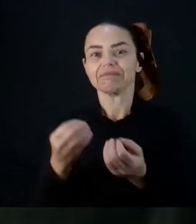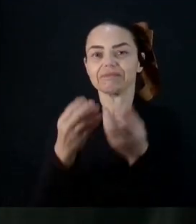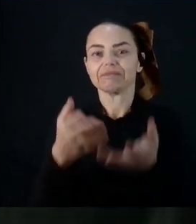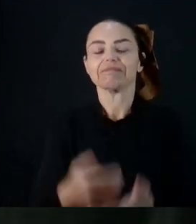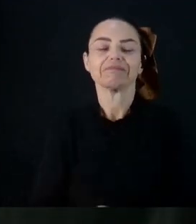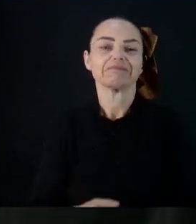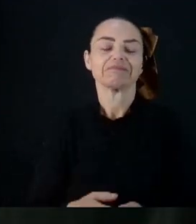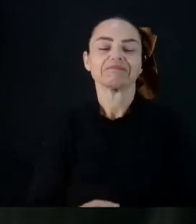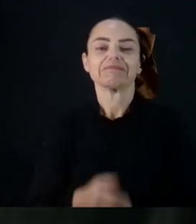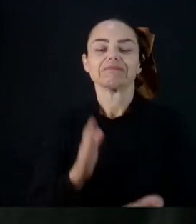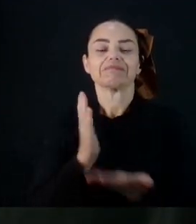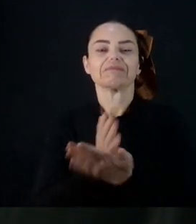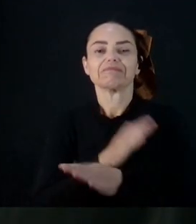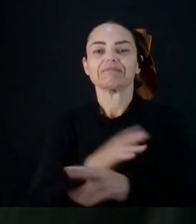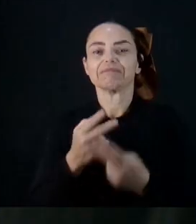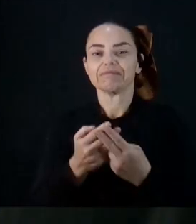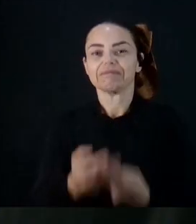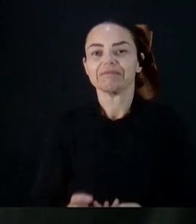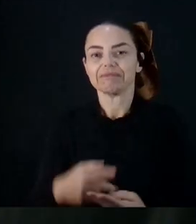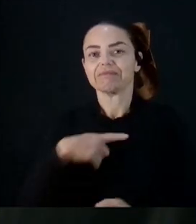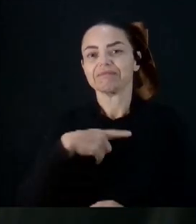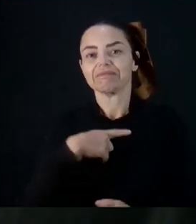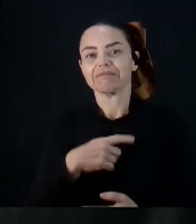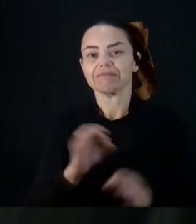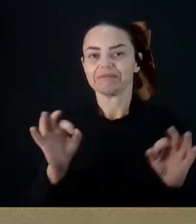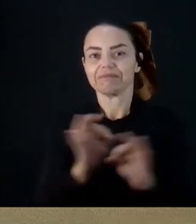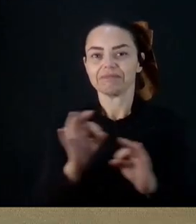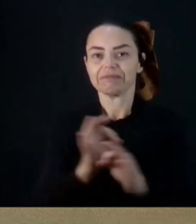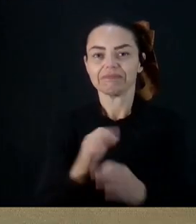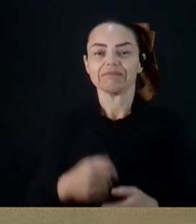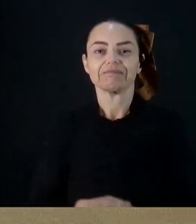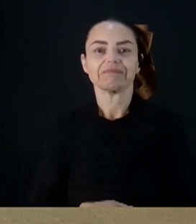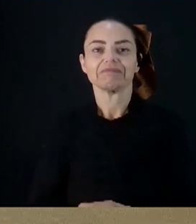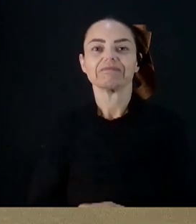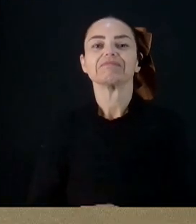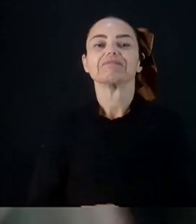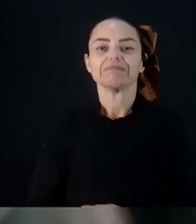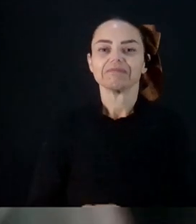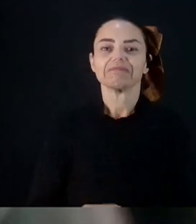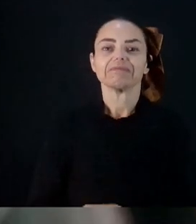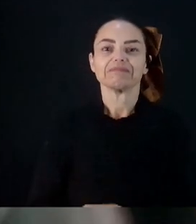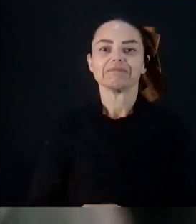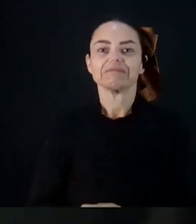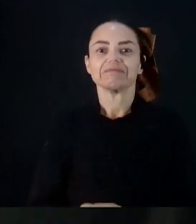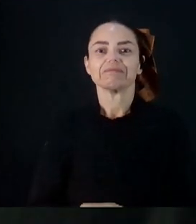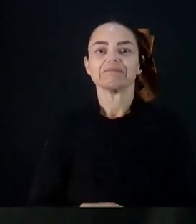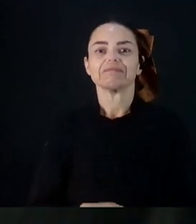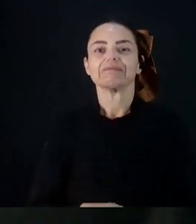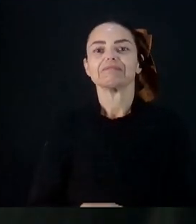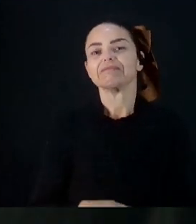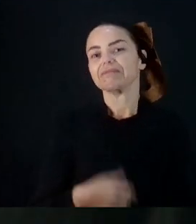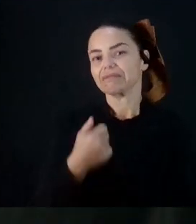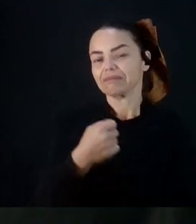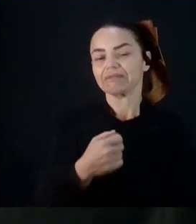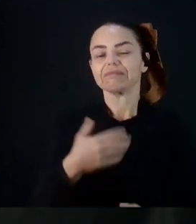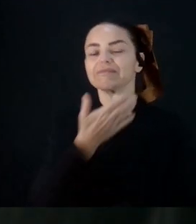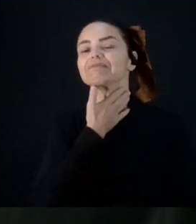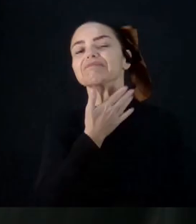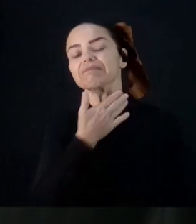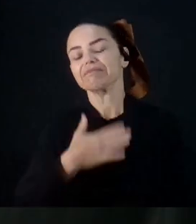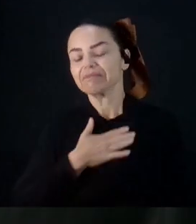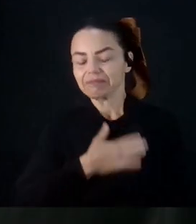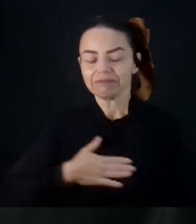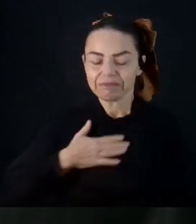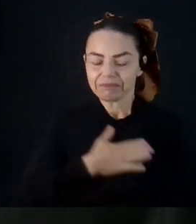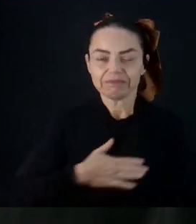que tínhamos antes, né? Ninguém tem mais paciência. Intolerância pra nada. Intolerância total. Muito bem. Que bate-papo gostoso aqui